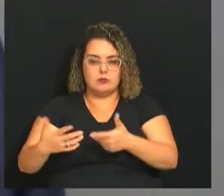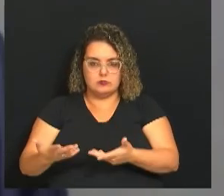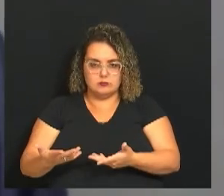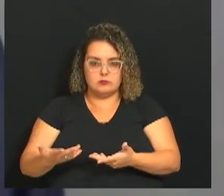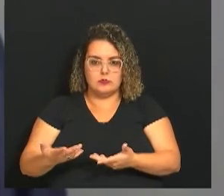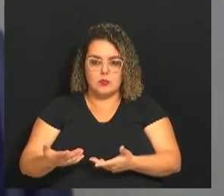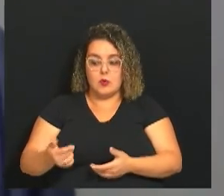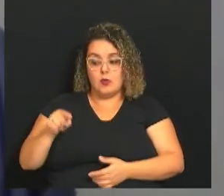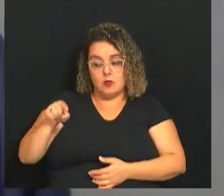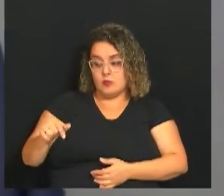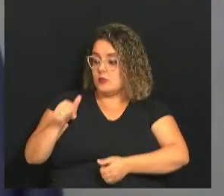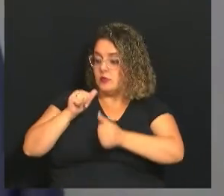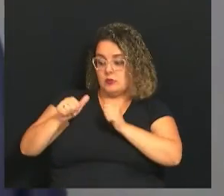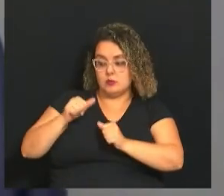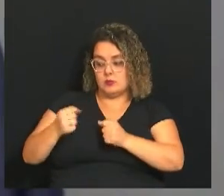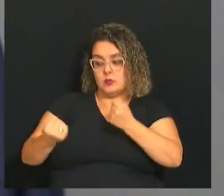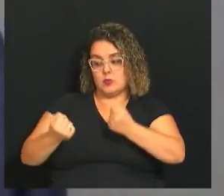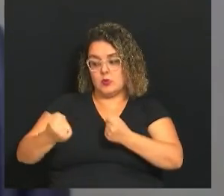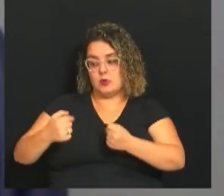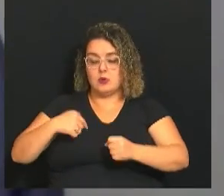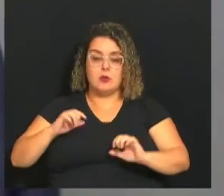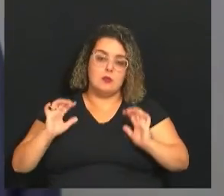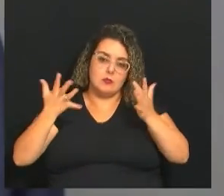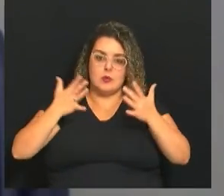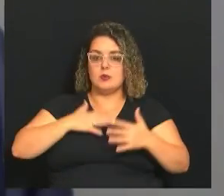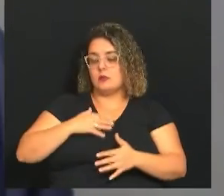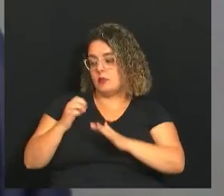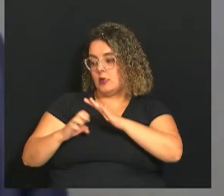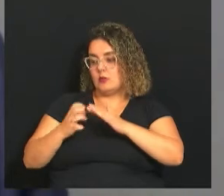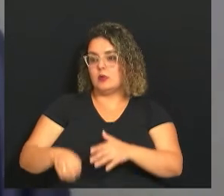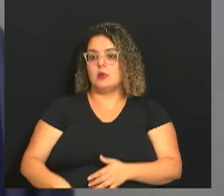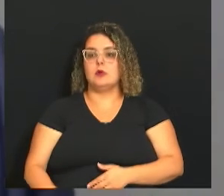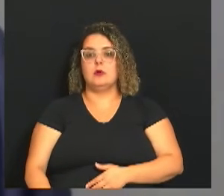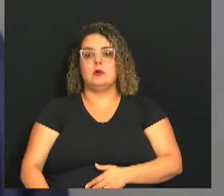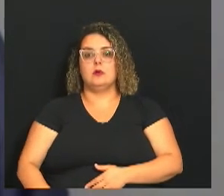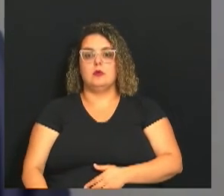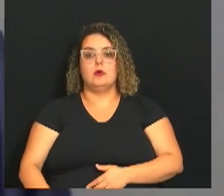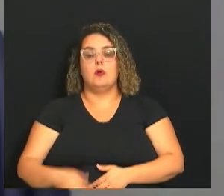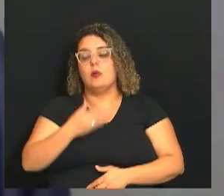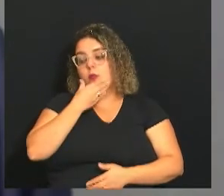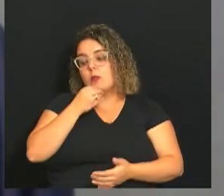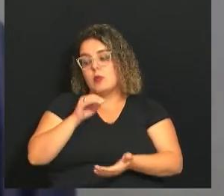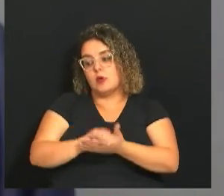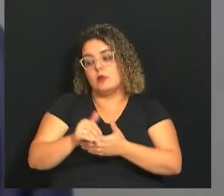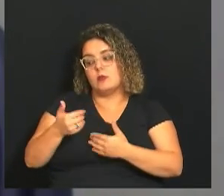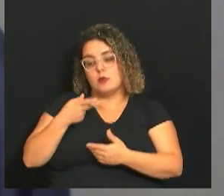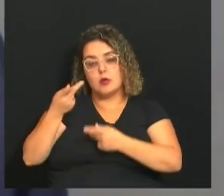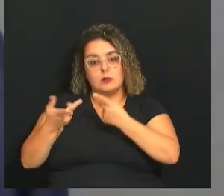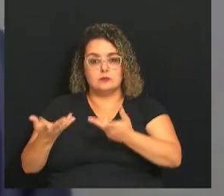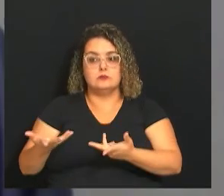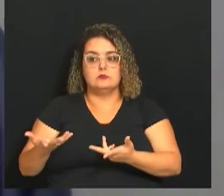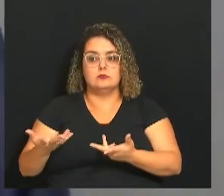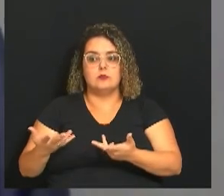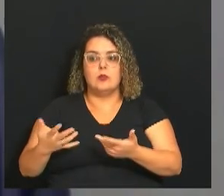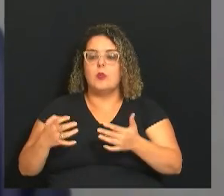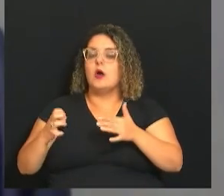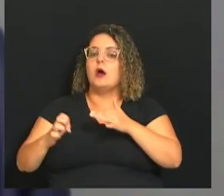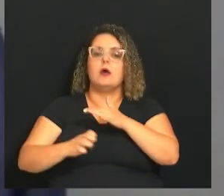bebe, você pode dirigir porque é a confraternização da minha empresa. Ou o marido fala para a esposa. Nessa situação, a empresa não